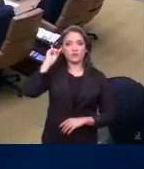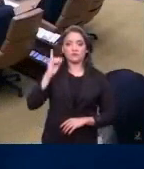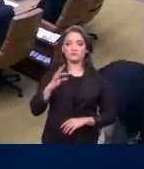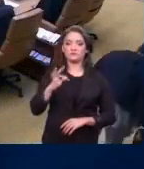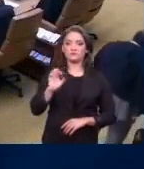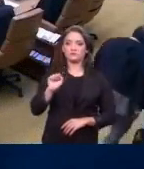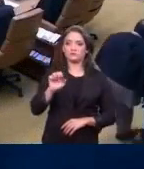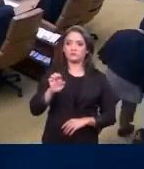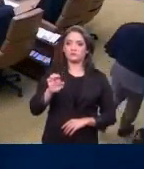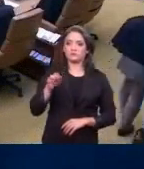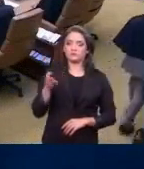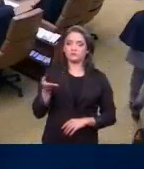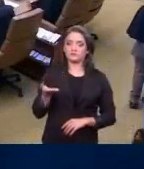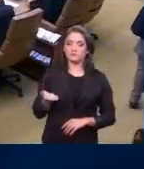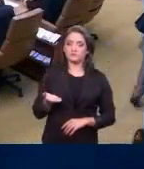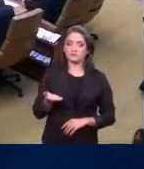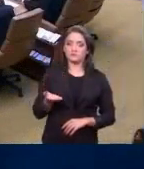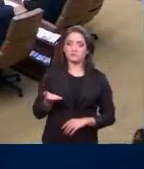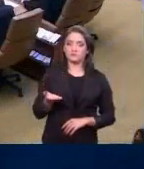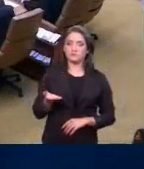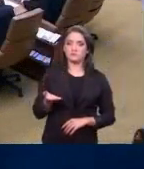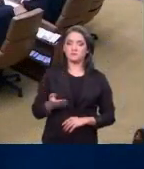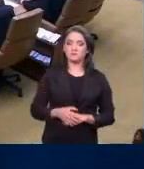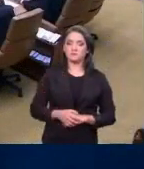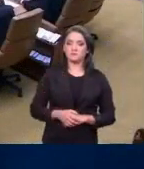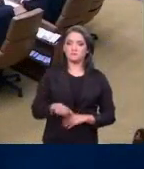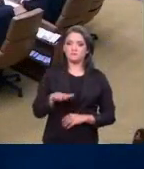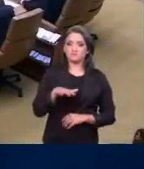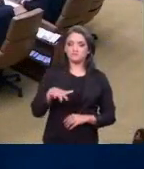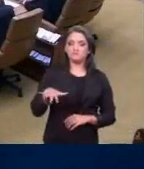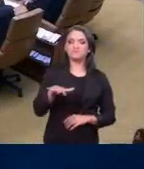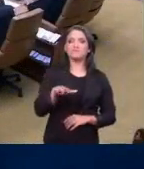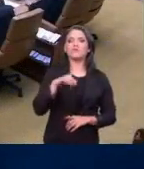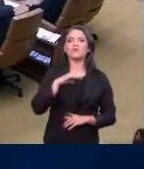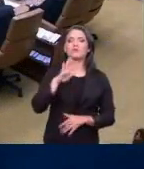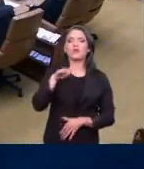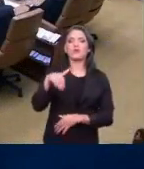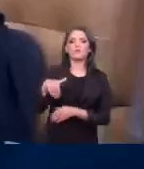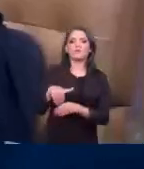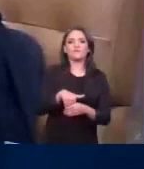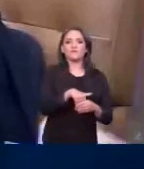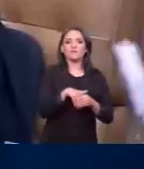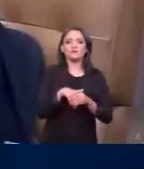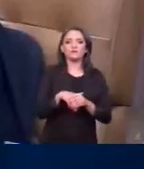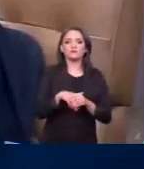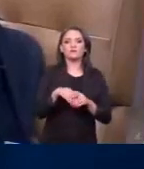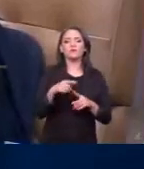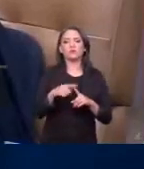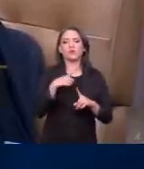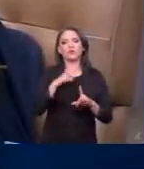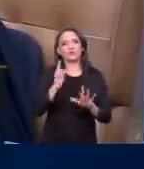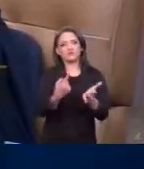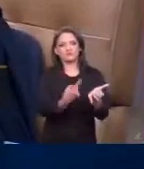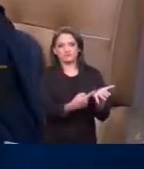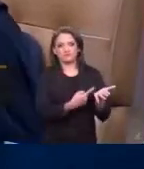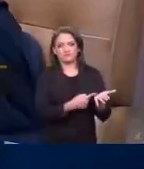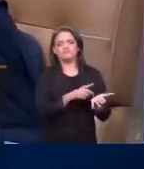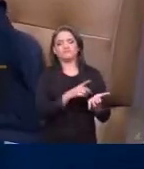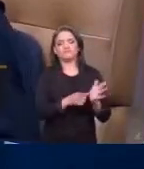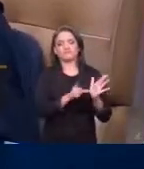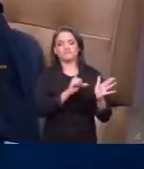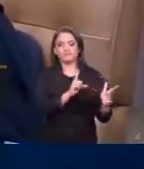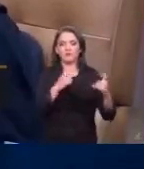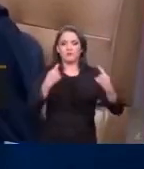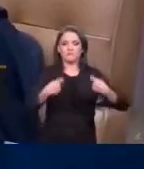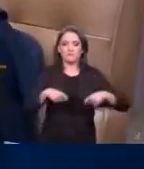não obedece o outro, ou não segue a cadeia hierárquica, né? Dentro dos seus ambientes ali,